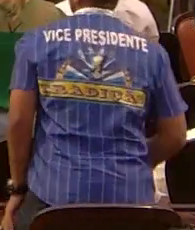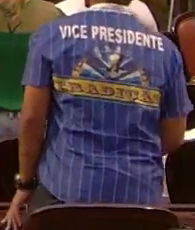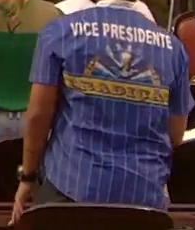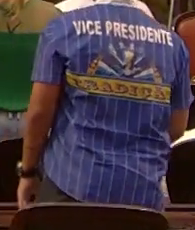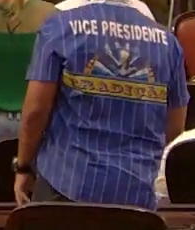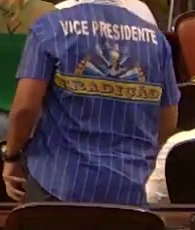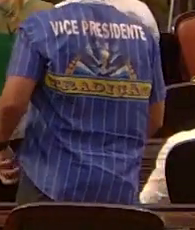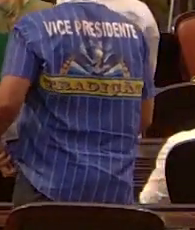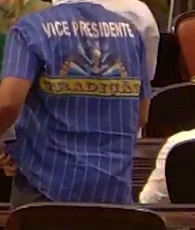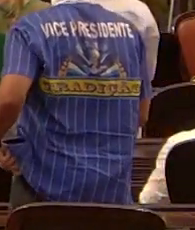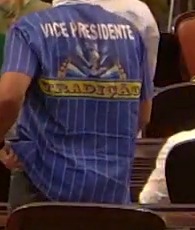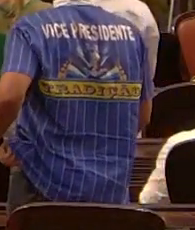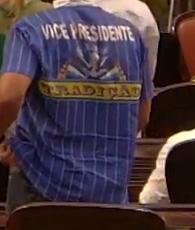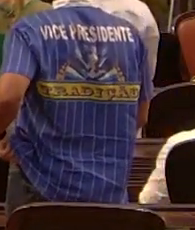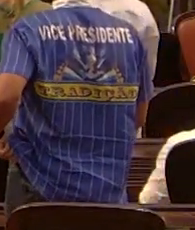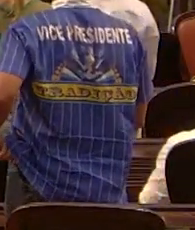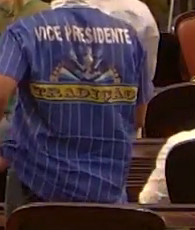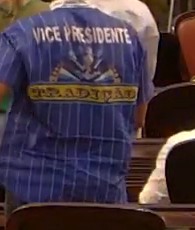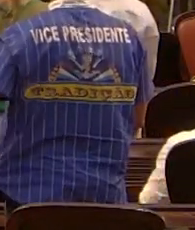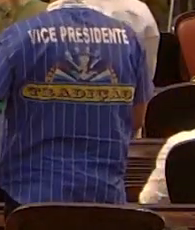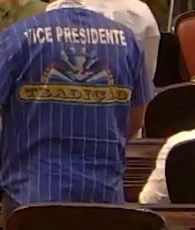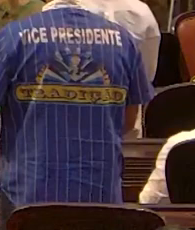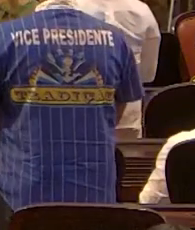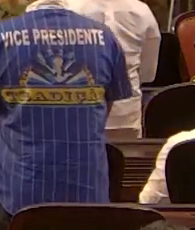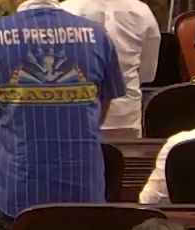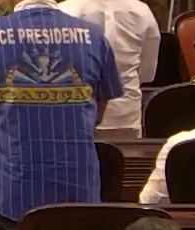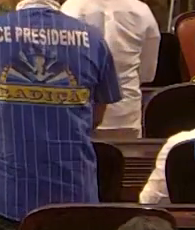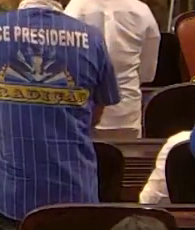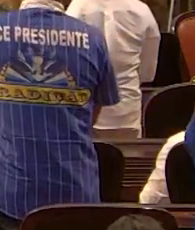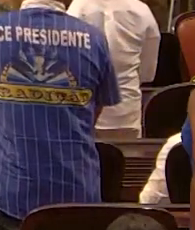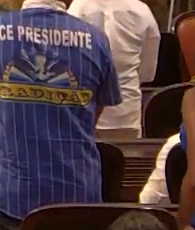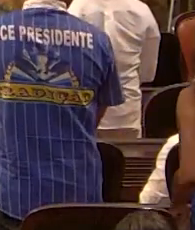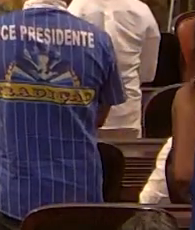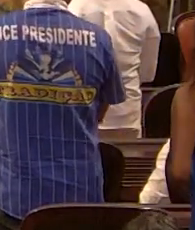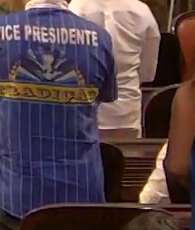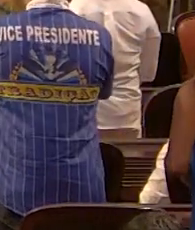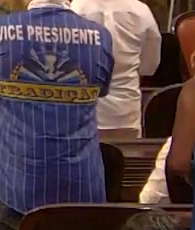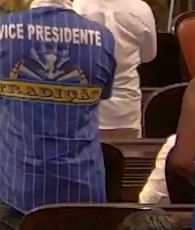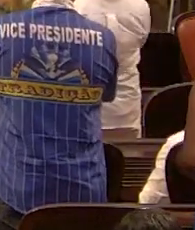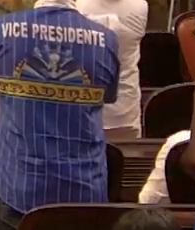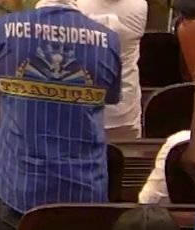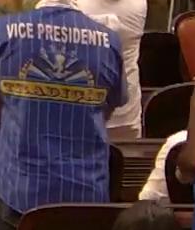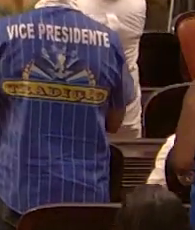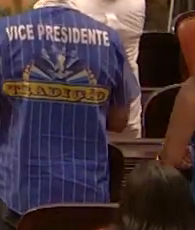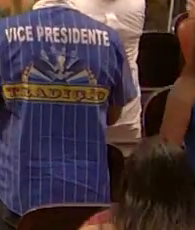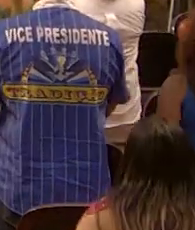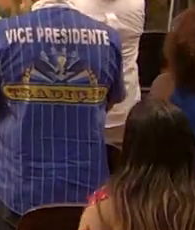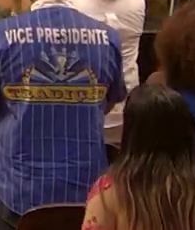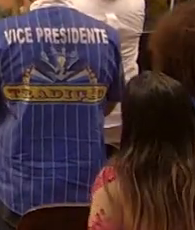homenageando nosso patrono, Sandro Avelar. Bate o palma aí.